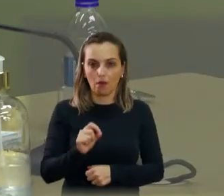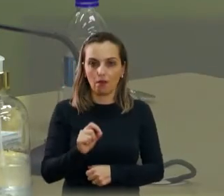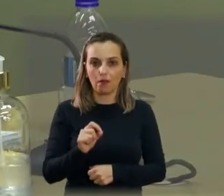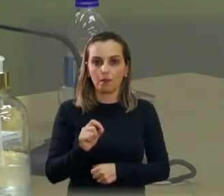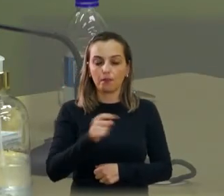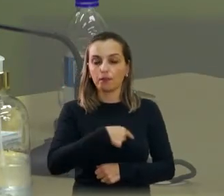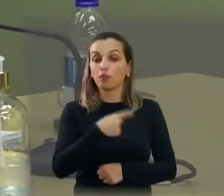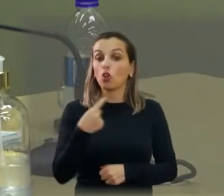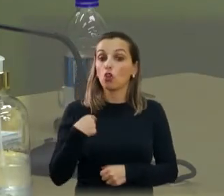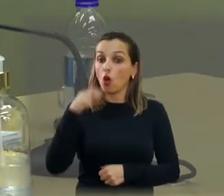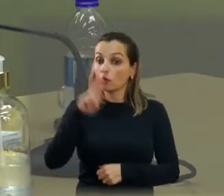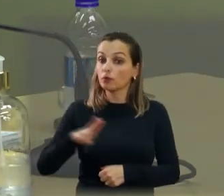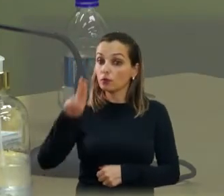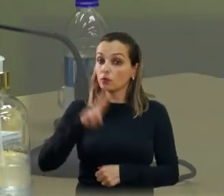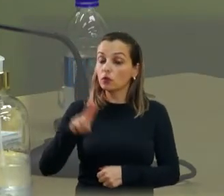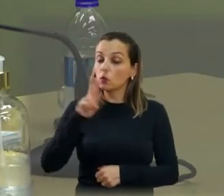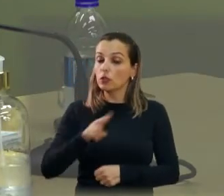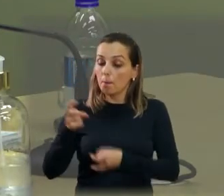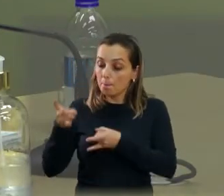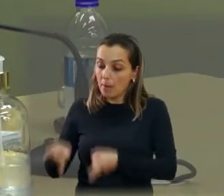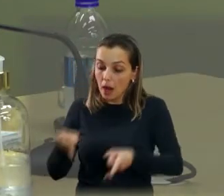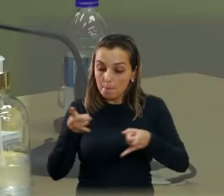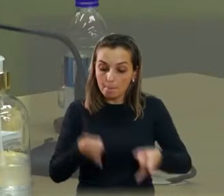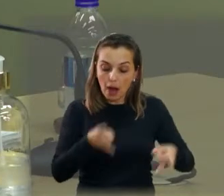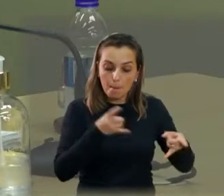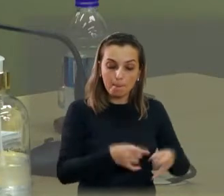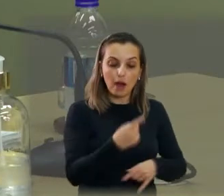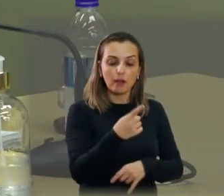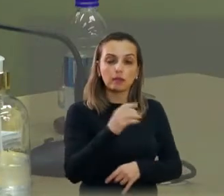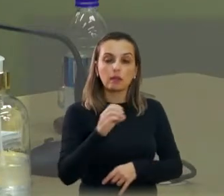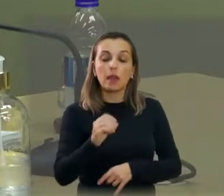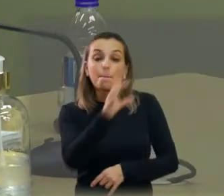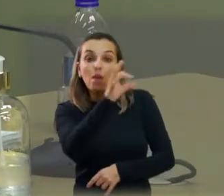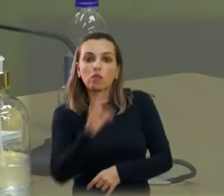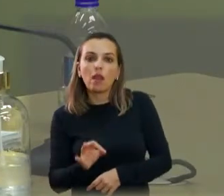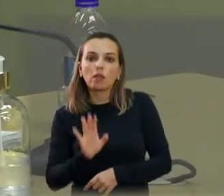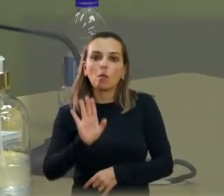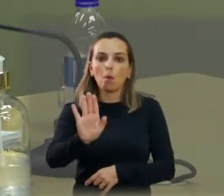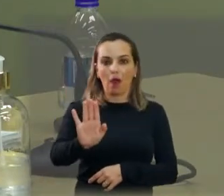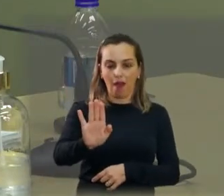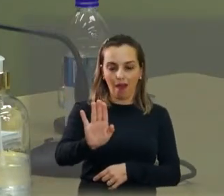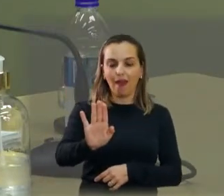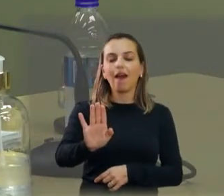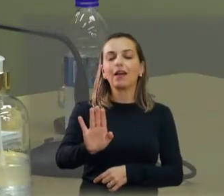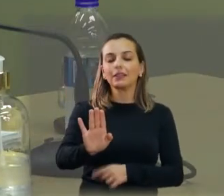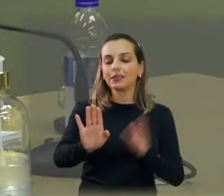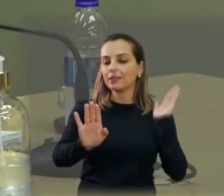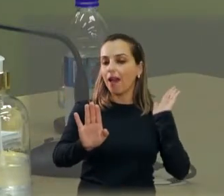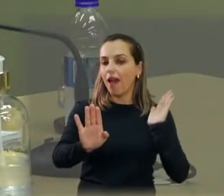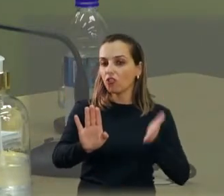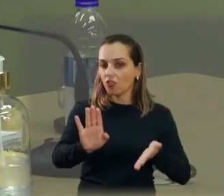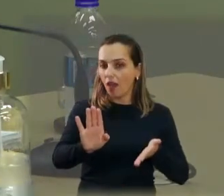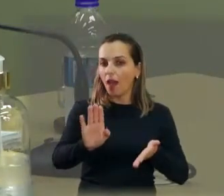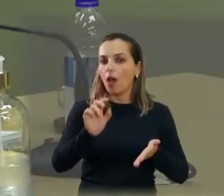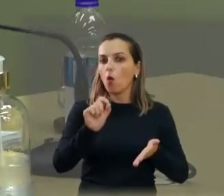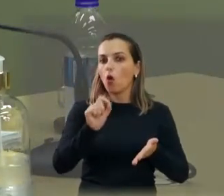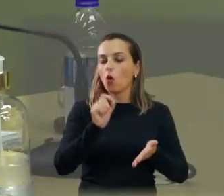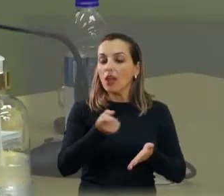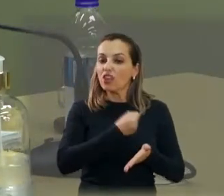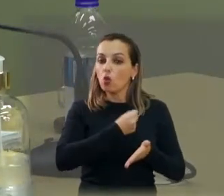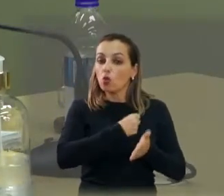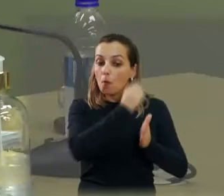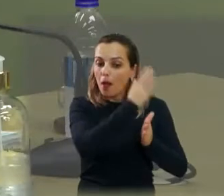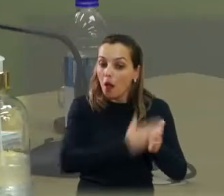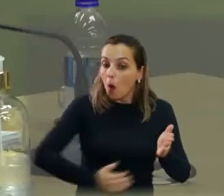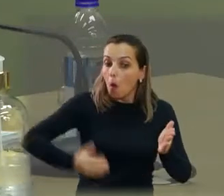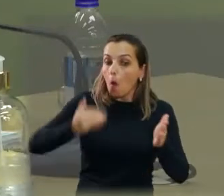A gente está usando um número que a gente fala 100% de ocupação, mas 100% de ocupação, gente, de um número muito